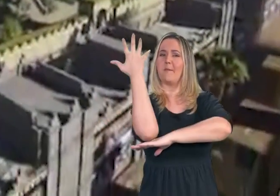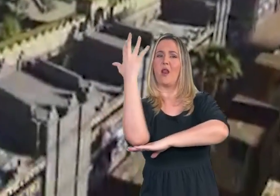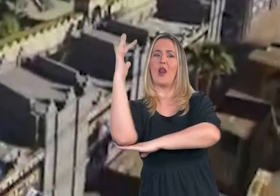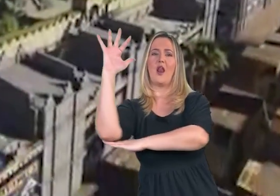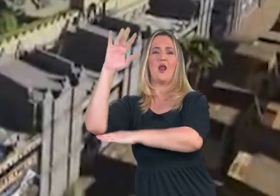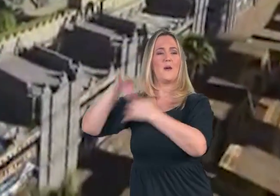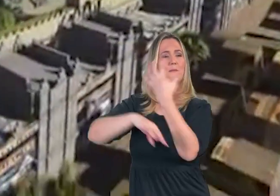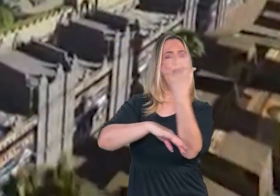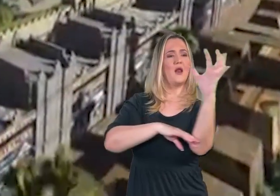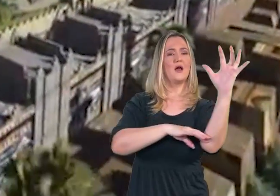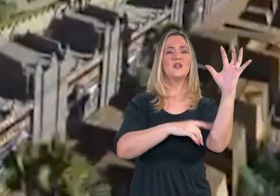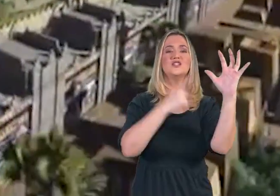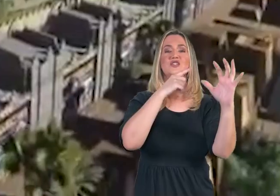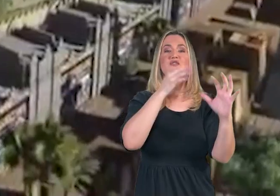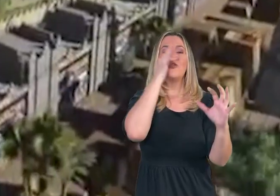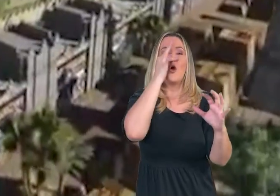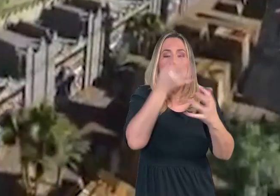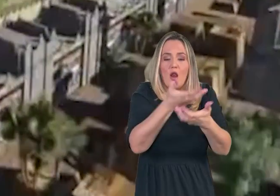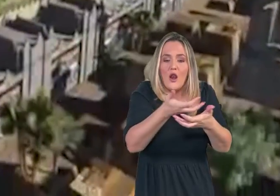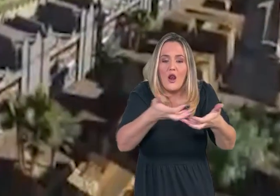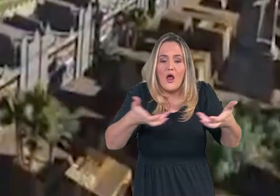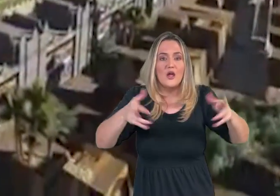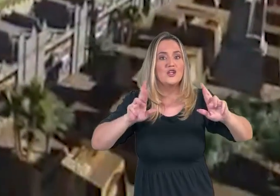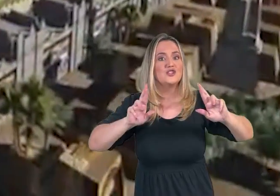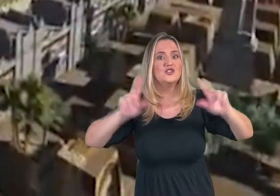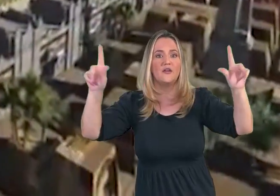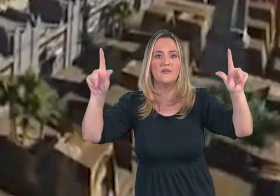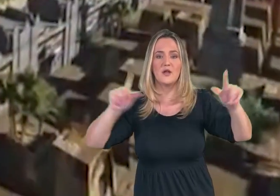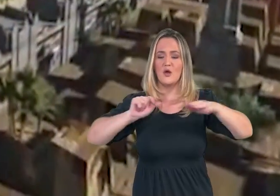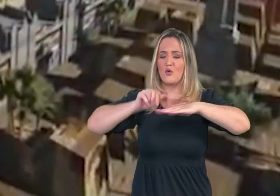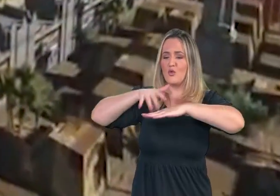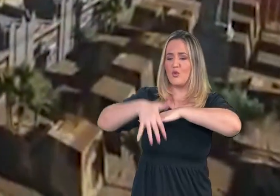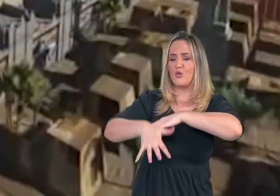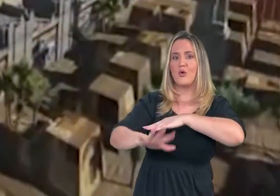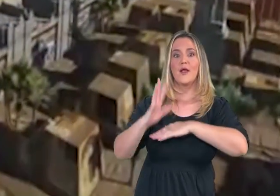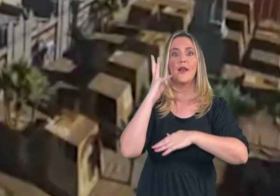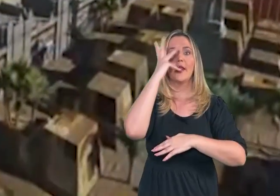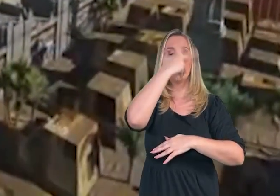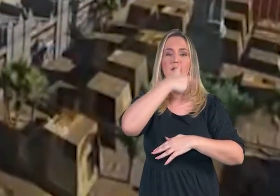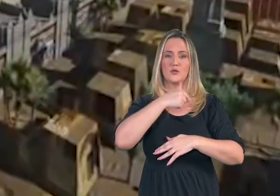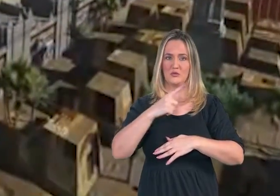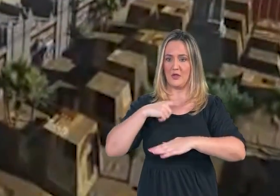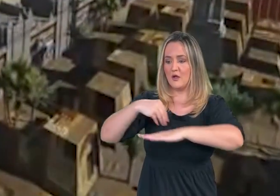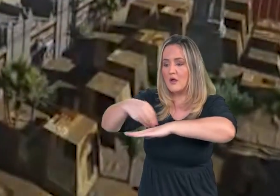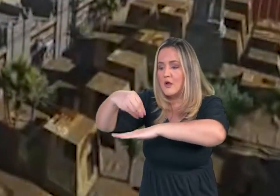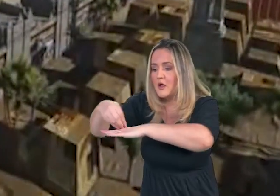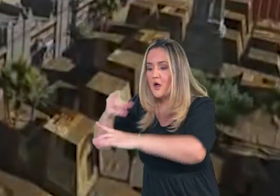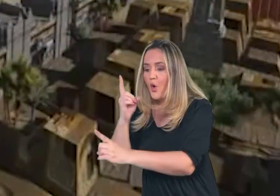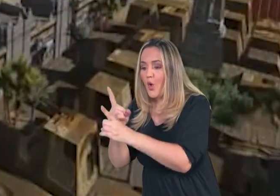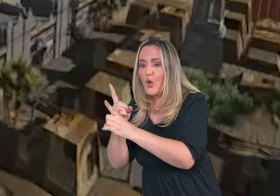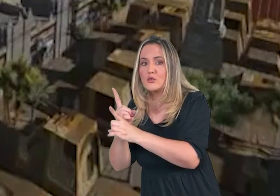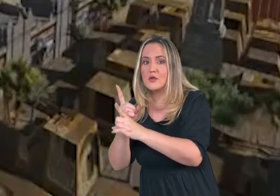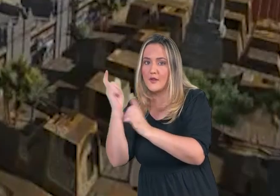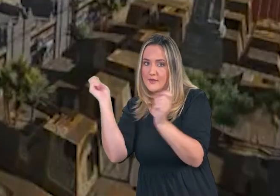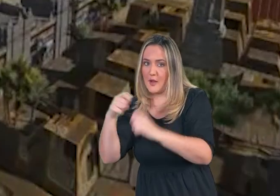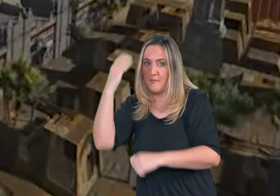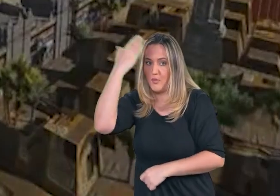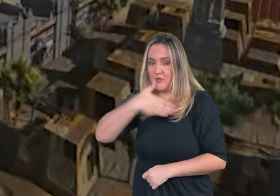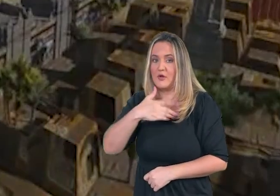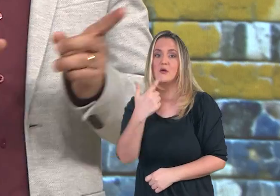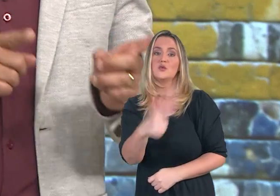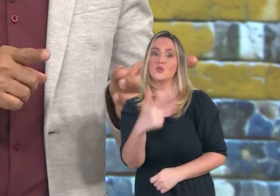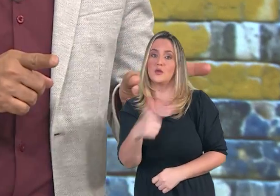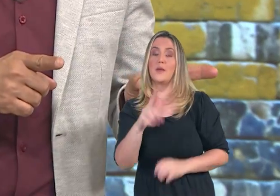sendo importante ressaltar que não existe nenhum vestígio arqueológico dessa construção, mas apenas relatos antigos que foram